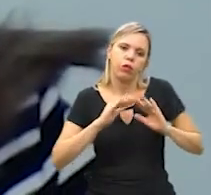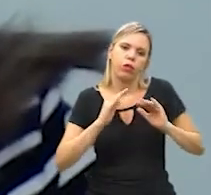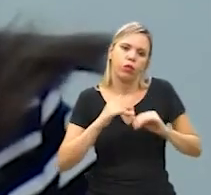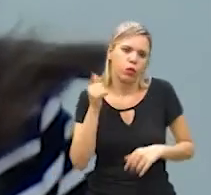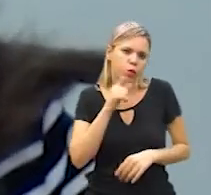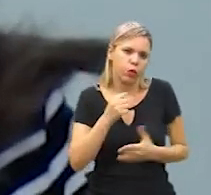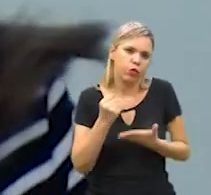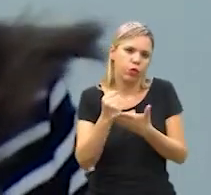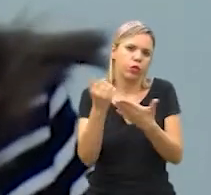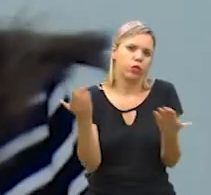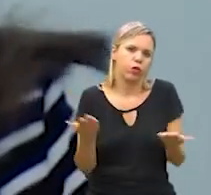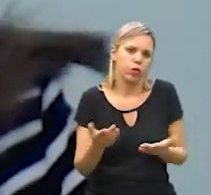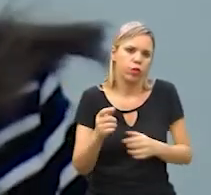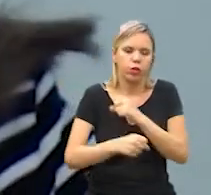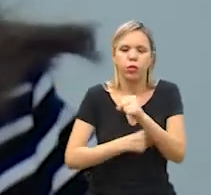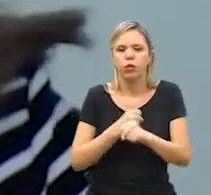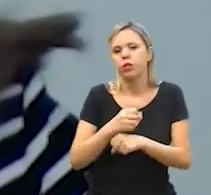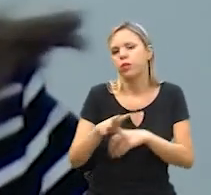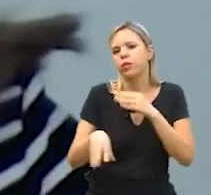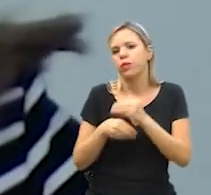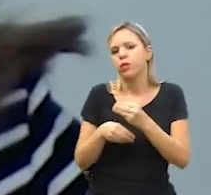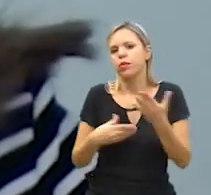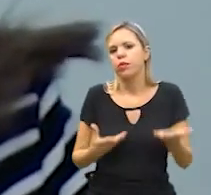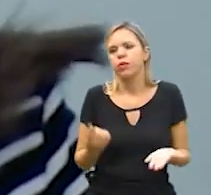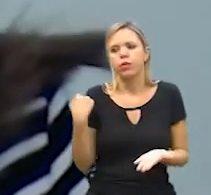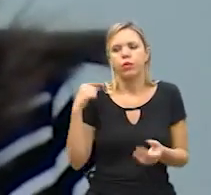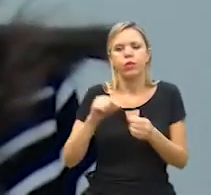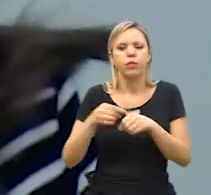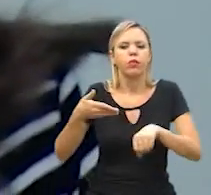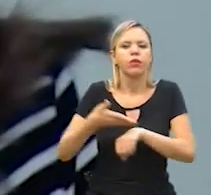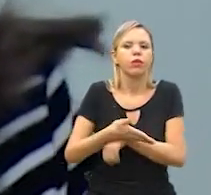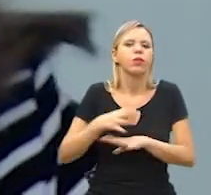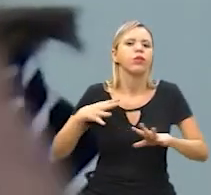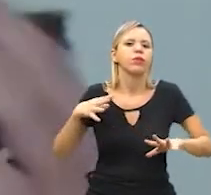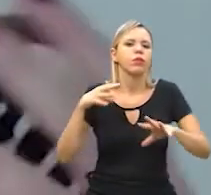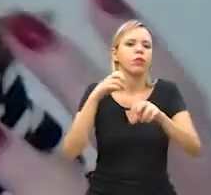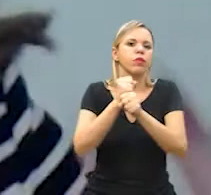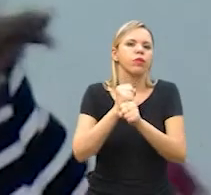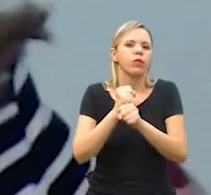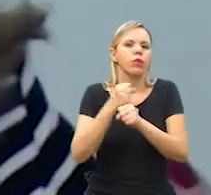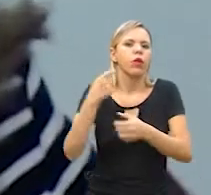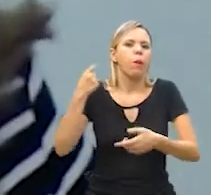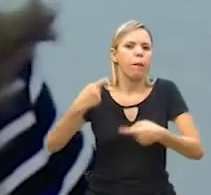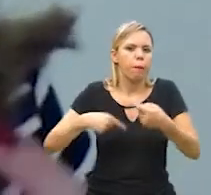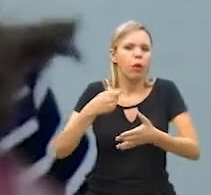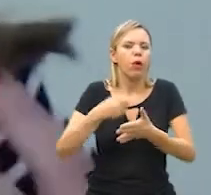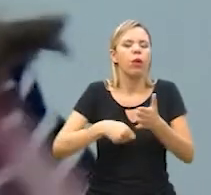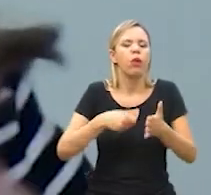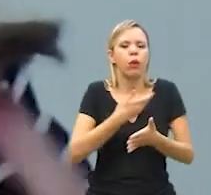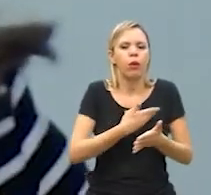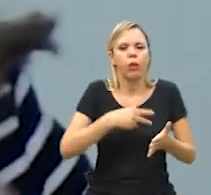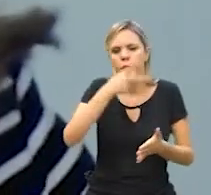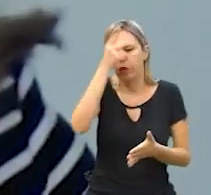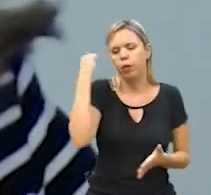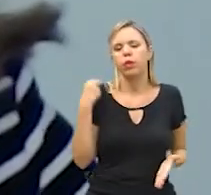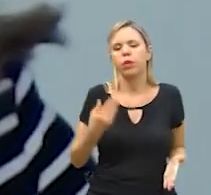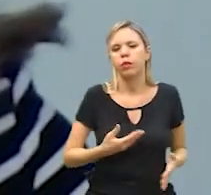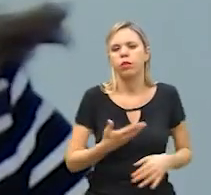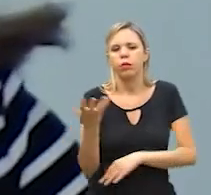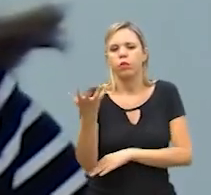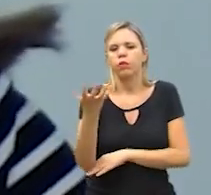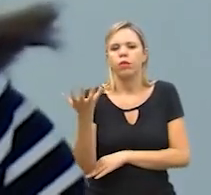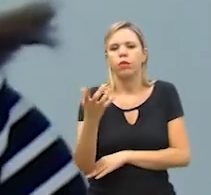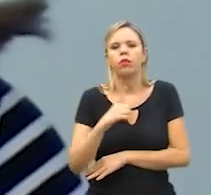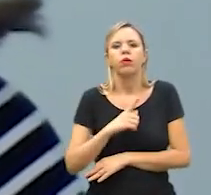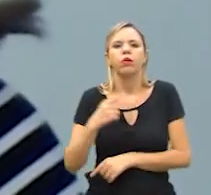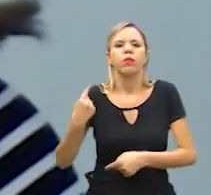nós tínhamos e conseguimos agora este ano implementar, mas ela faz parte de um todo da política para a população em